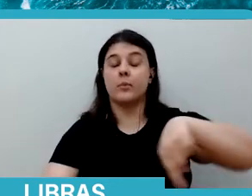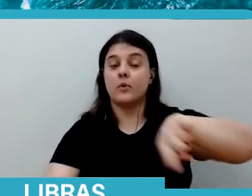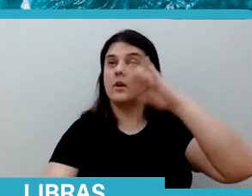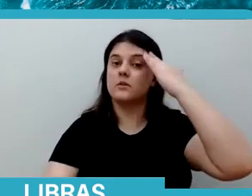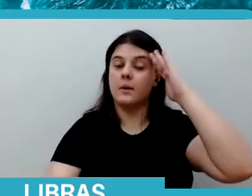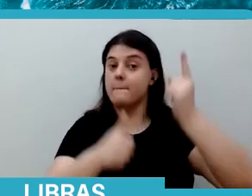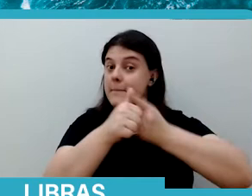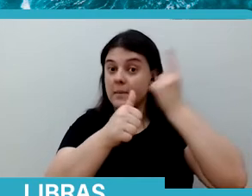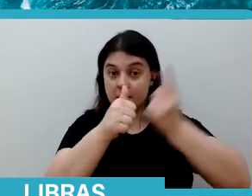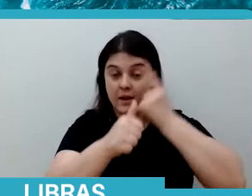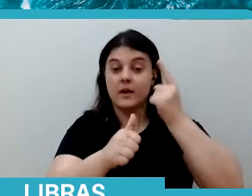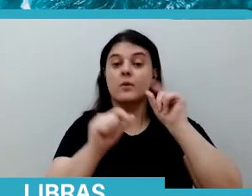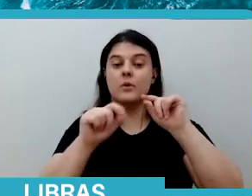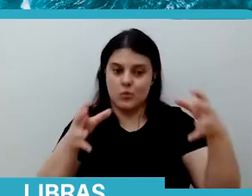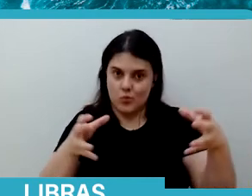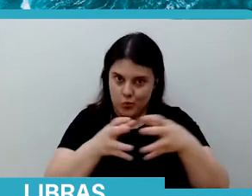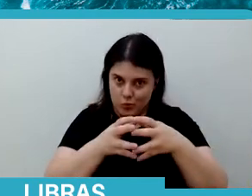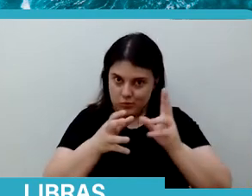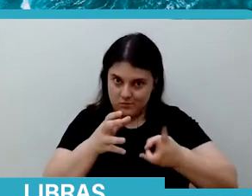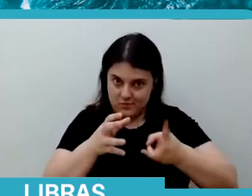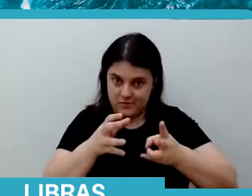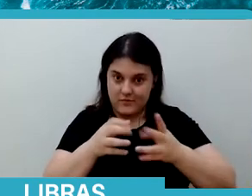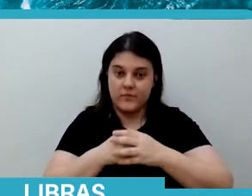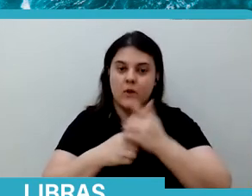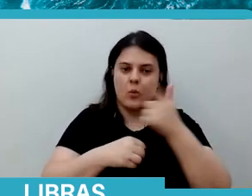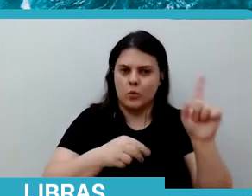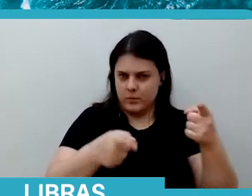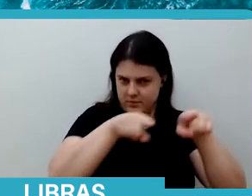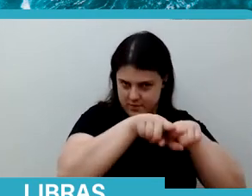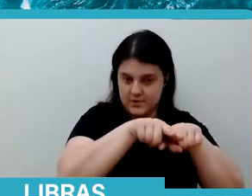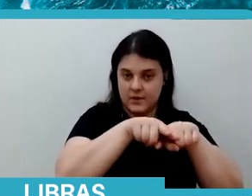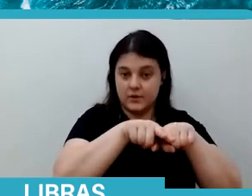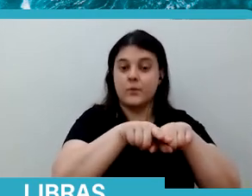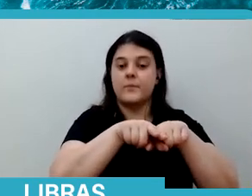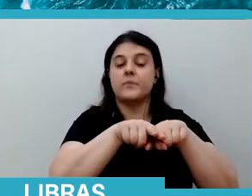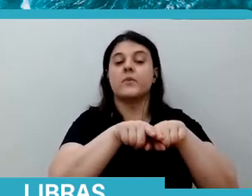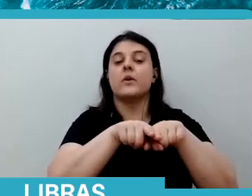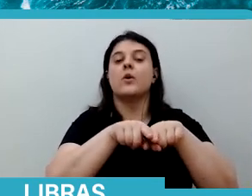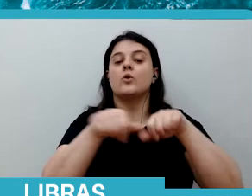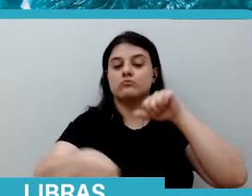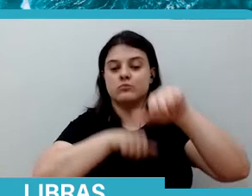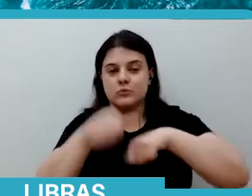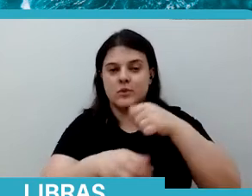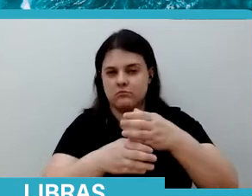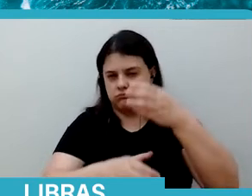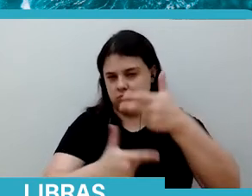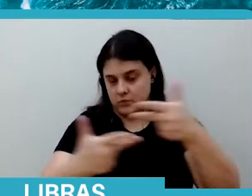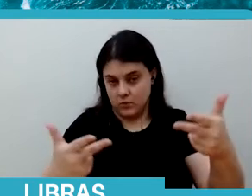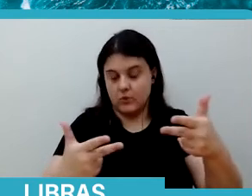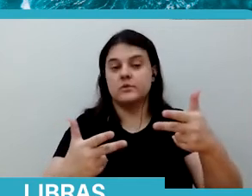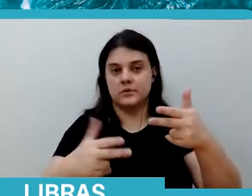primeira vez que a gente fez foi com a nossa equipe com a equipe da boneca aquela parceira Nossa é transformar os frascos